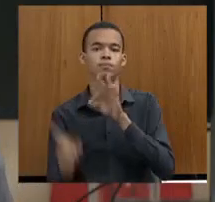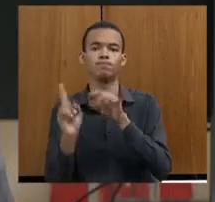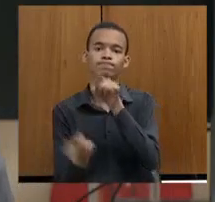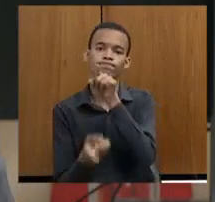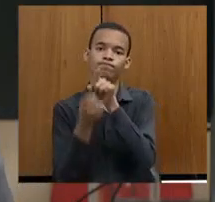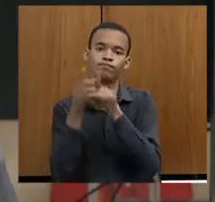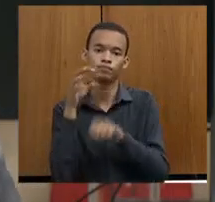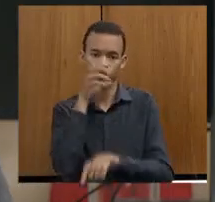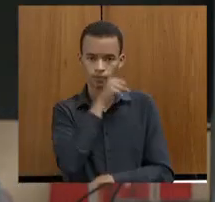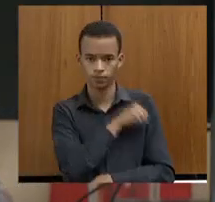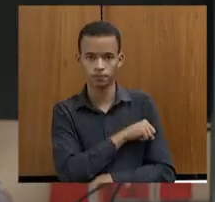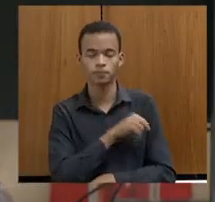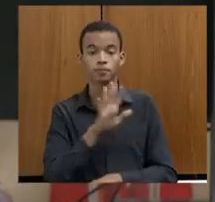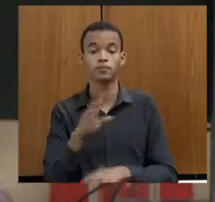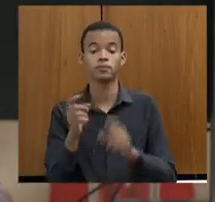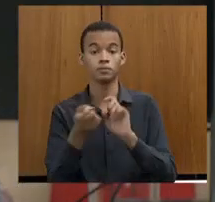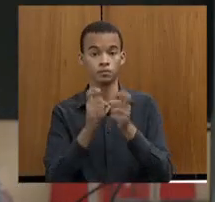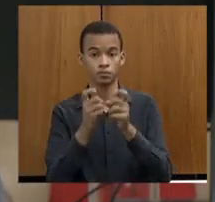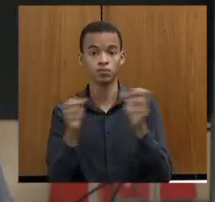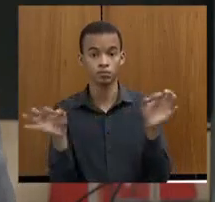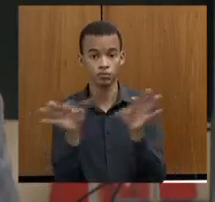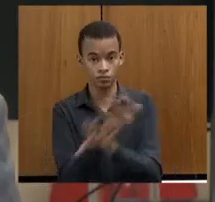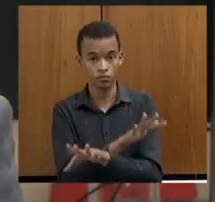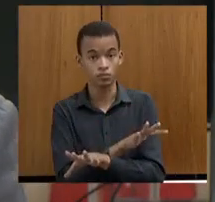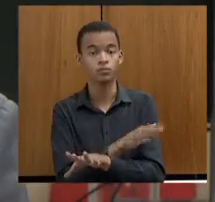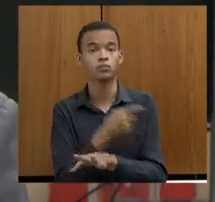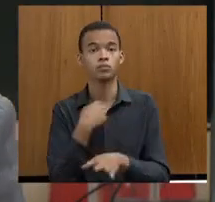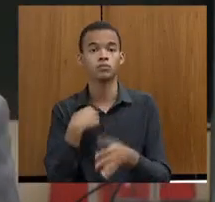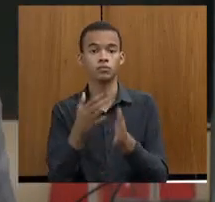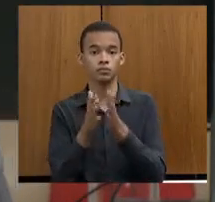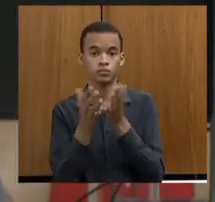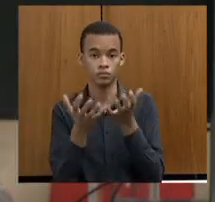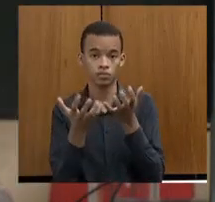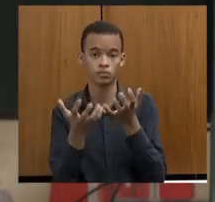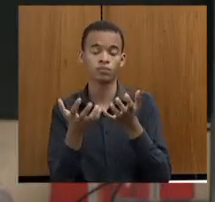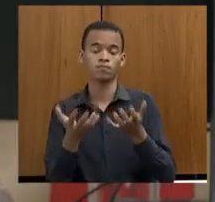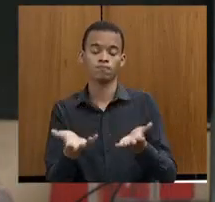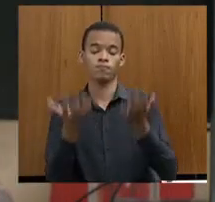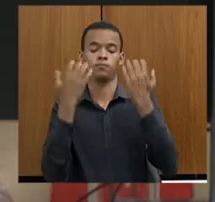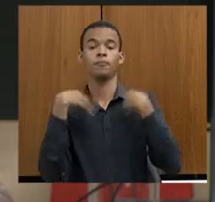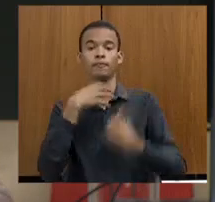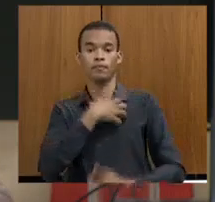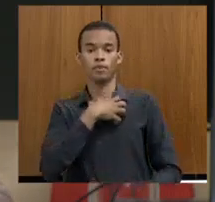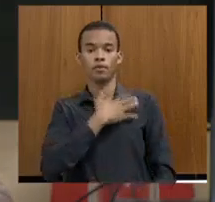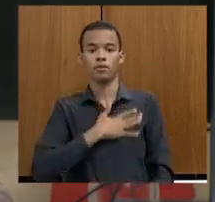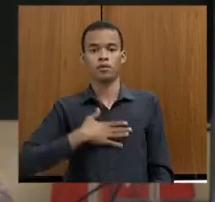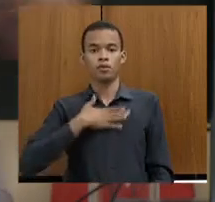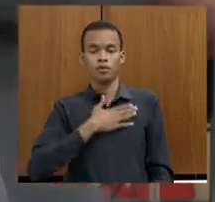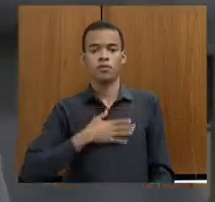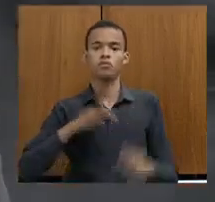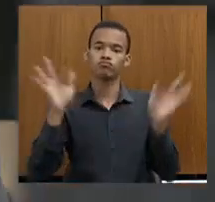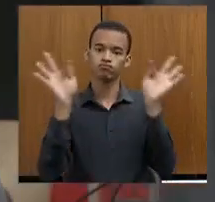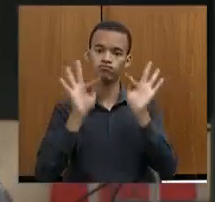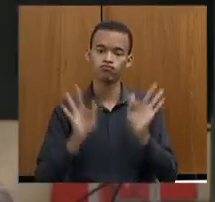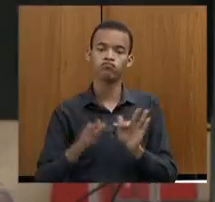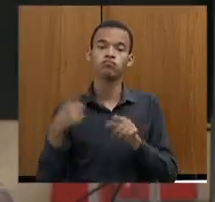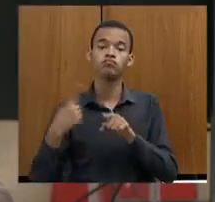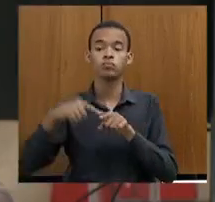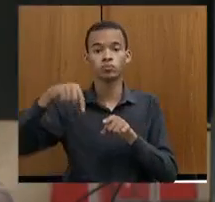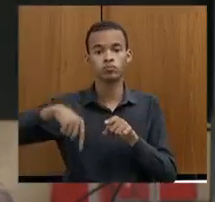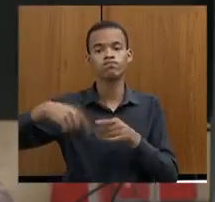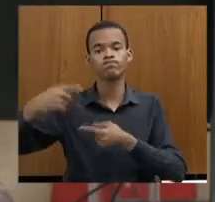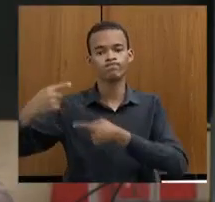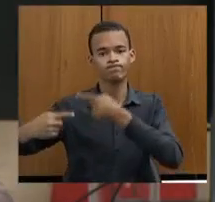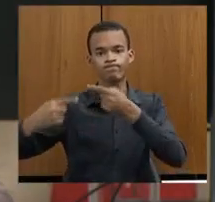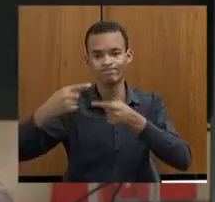dessa nossa reunião eu me sinto muito feliz porque os debates aqui apresentados